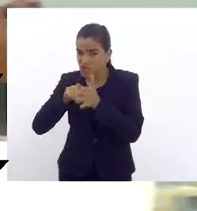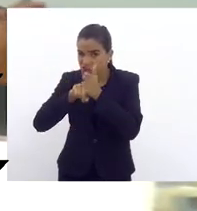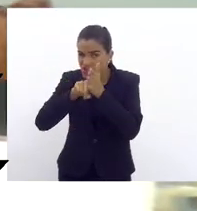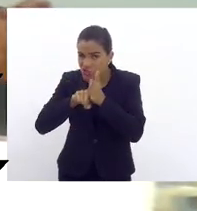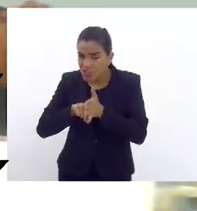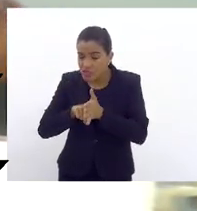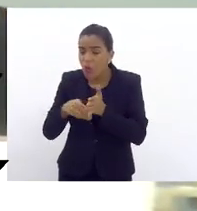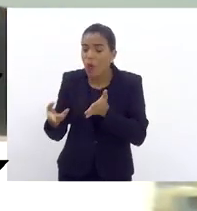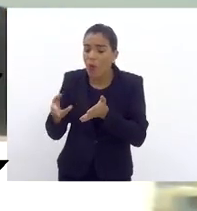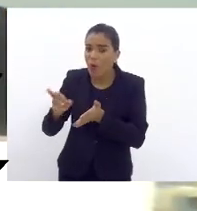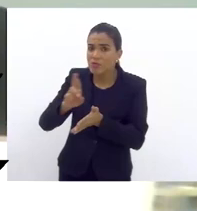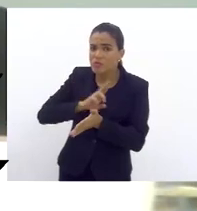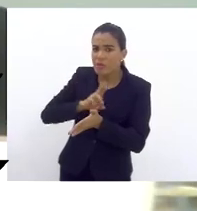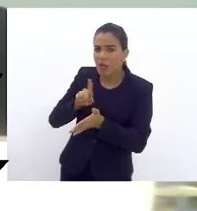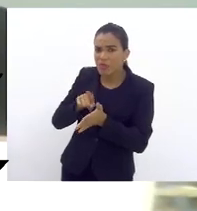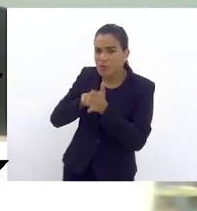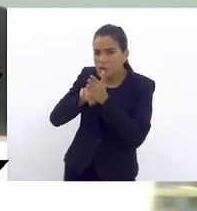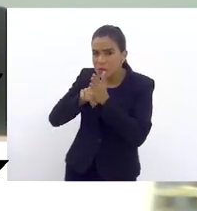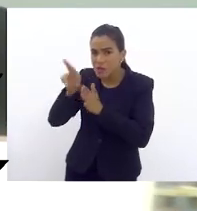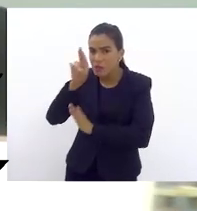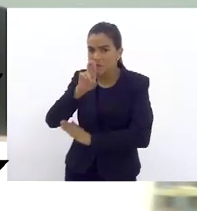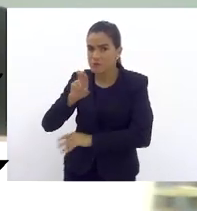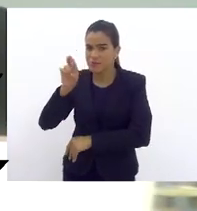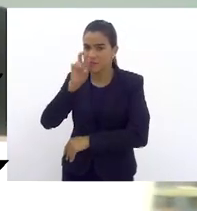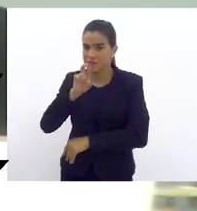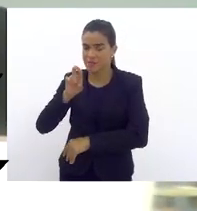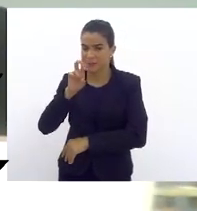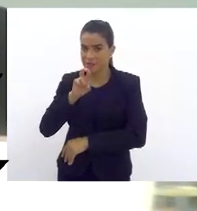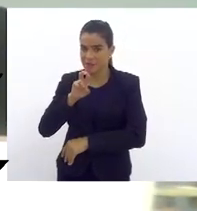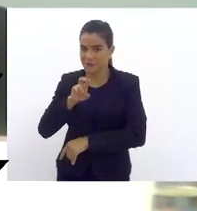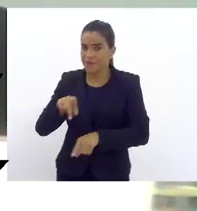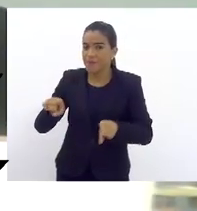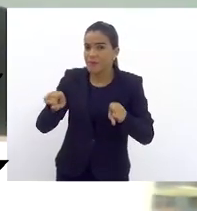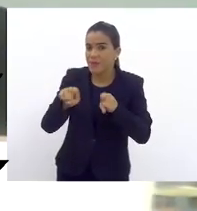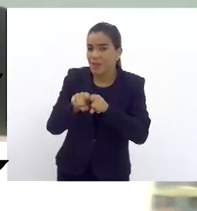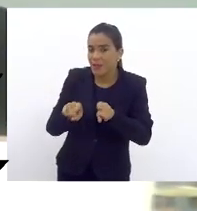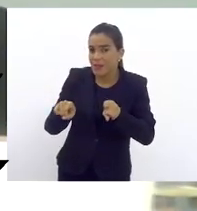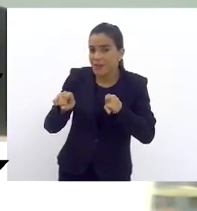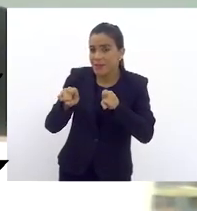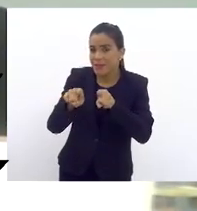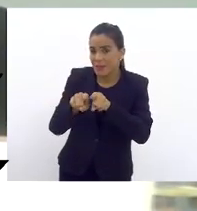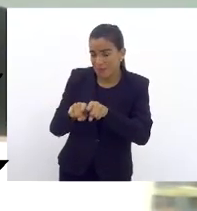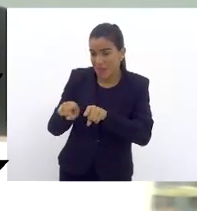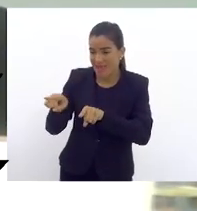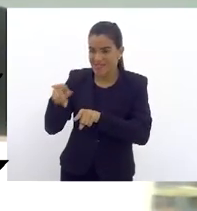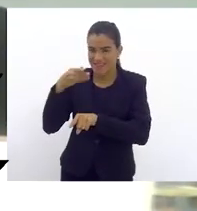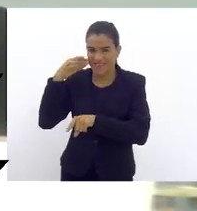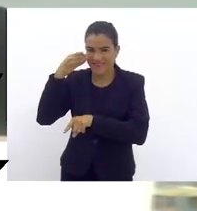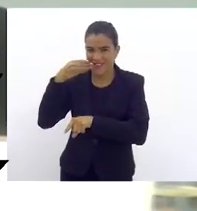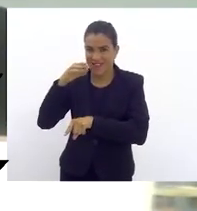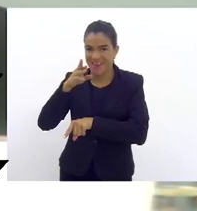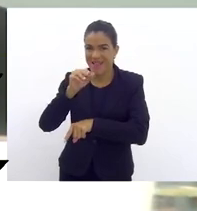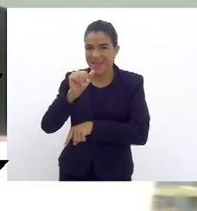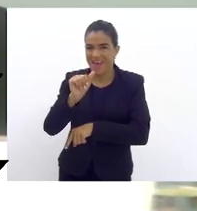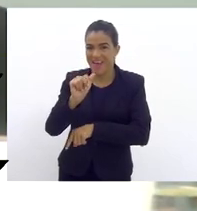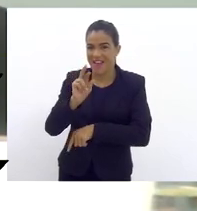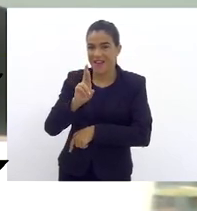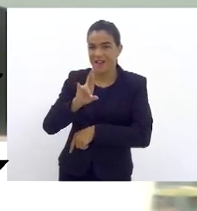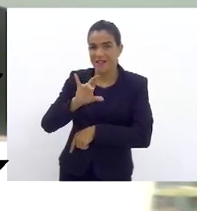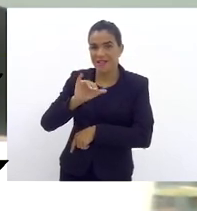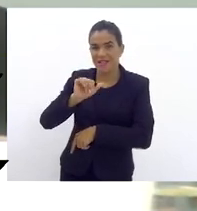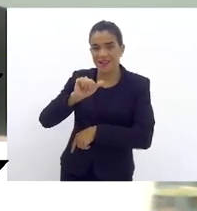dessa investigação isso é muito importante e também acho que acompanha essa fala da Ariana é